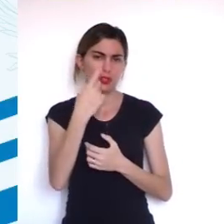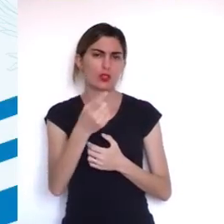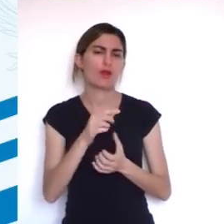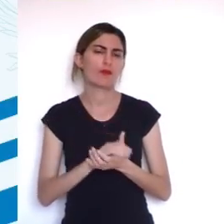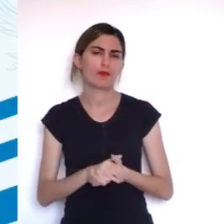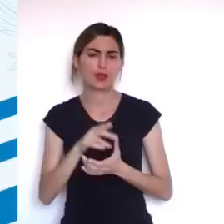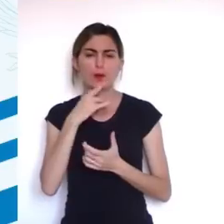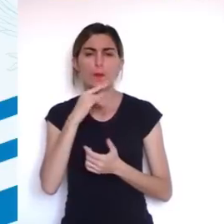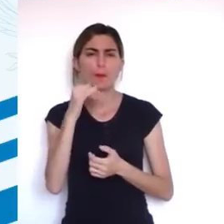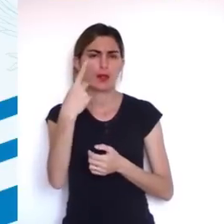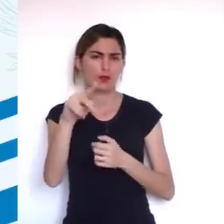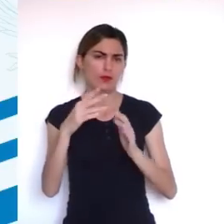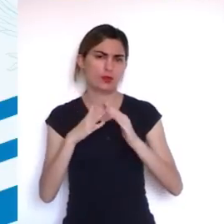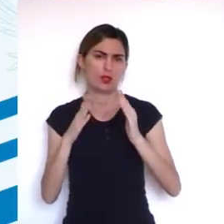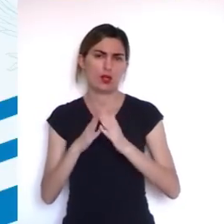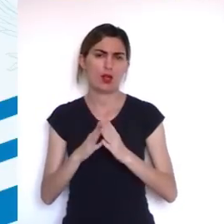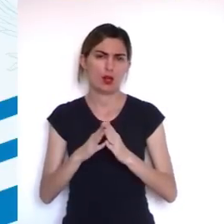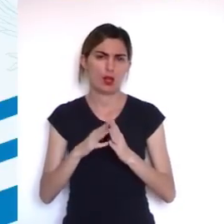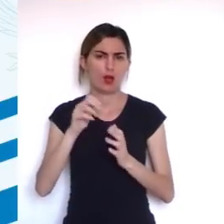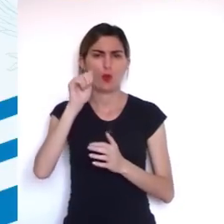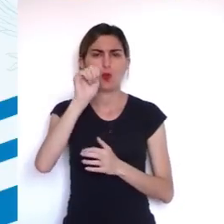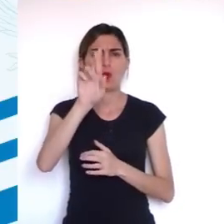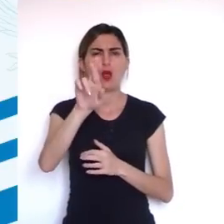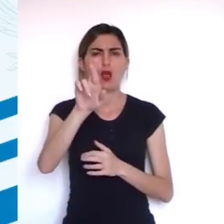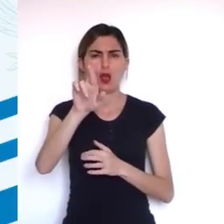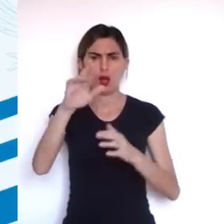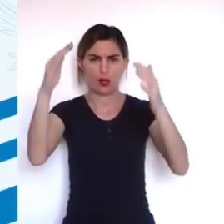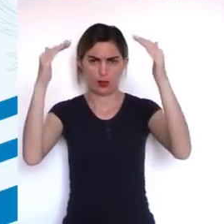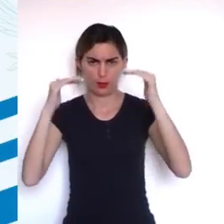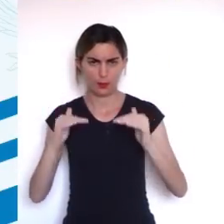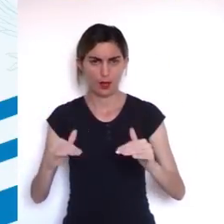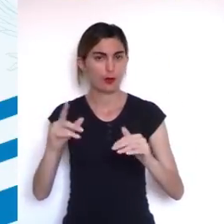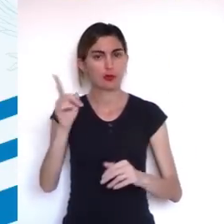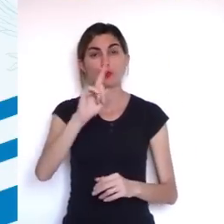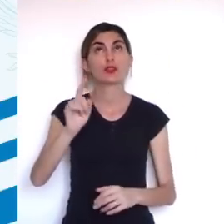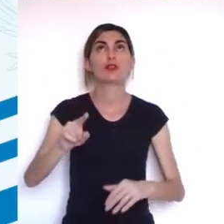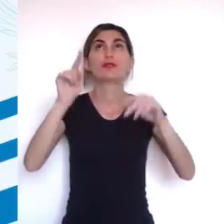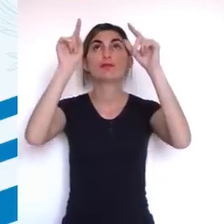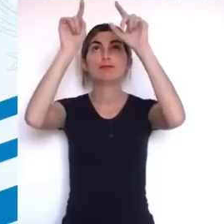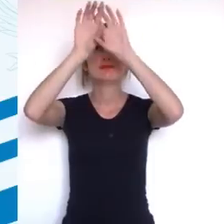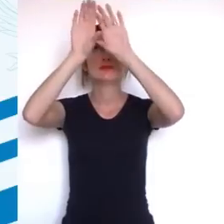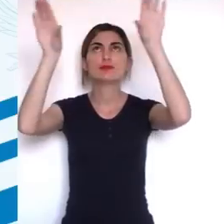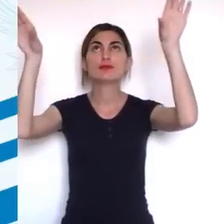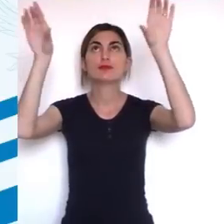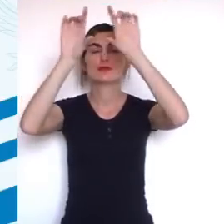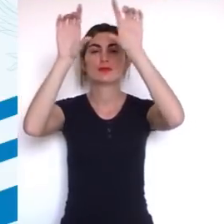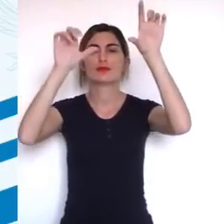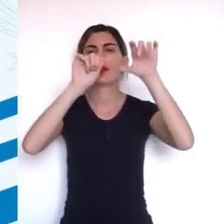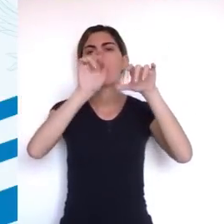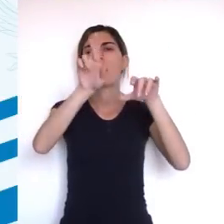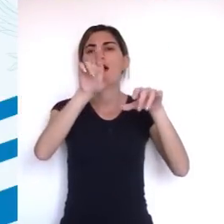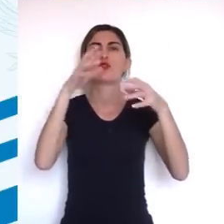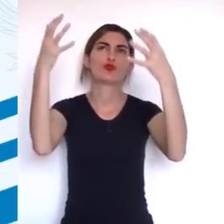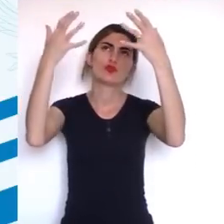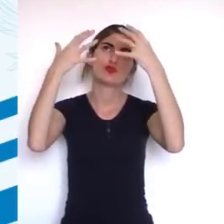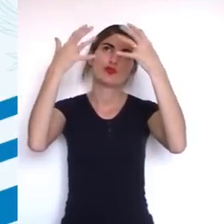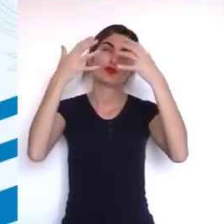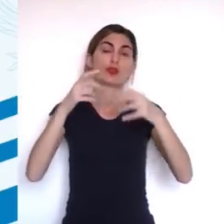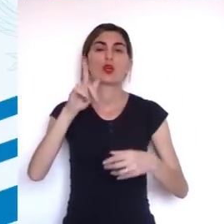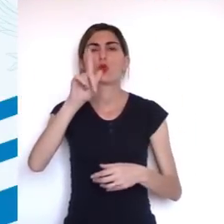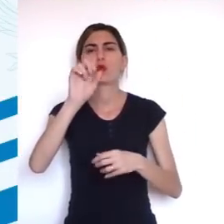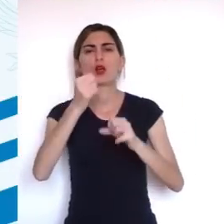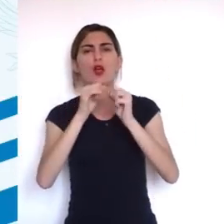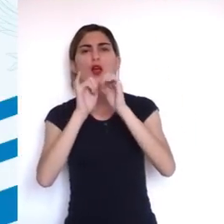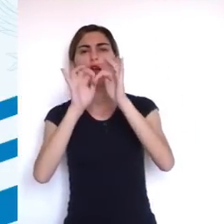viu o pai de vocês, na casa de vocês, colocar o ar-condicionado embaixo? Não, ele vai colocar em cima. Por quê?